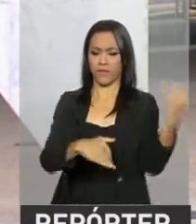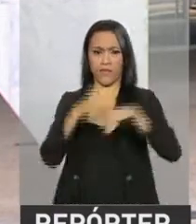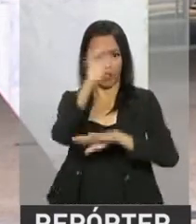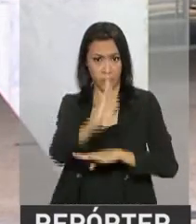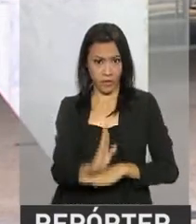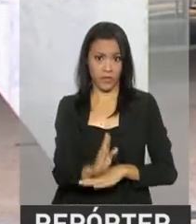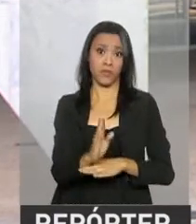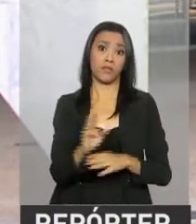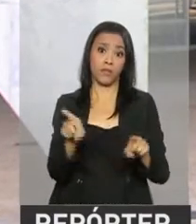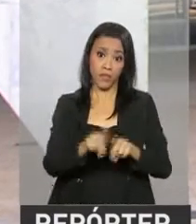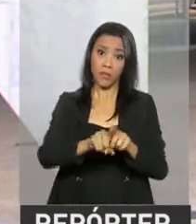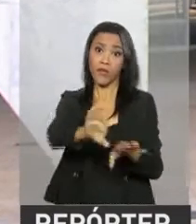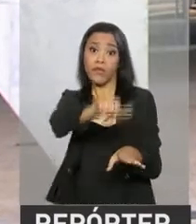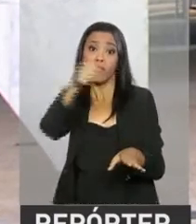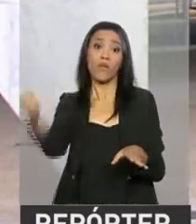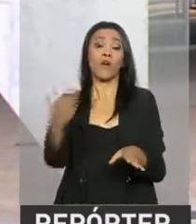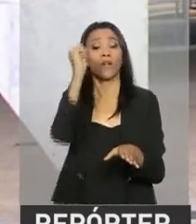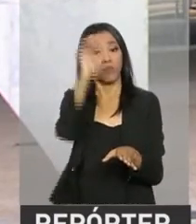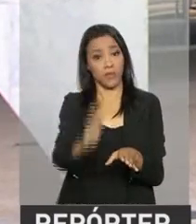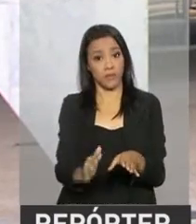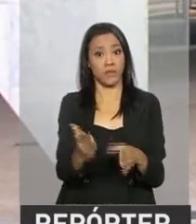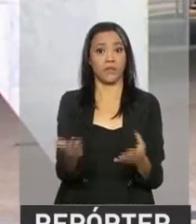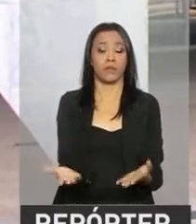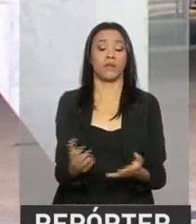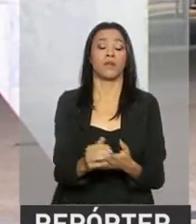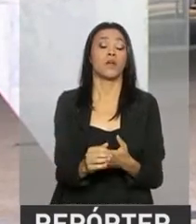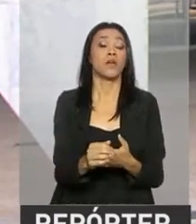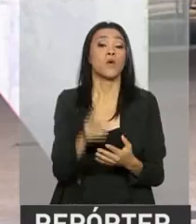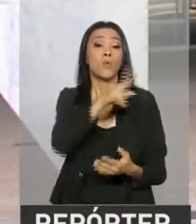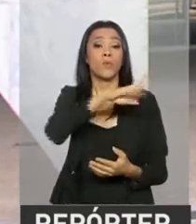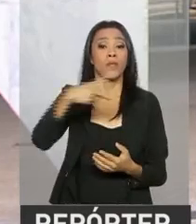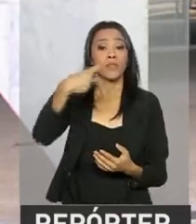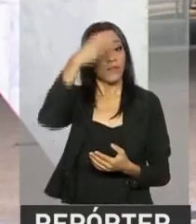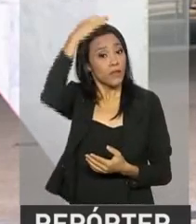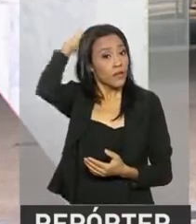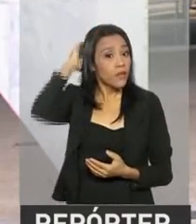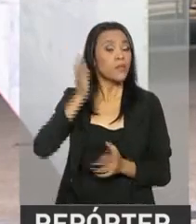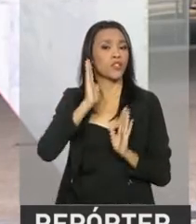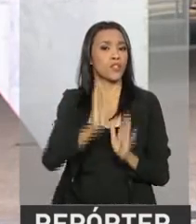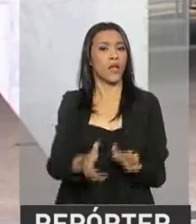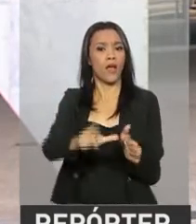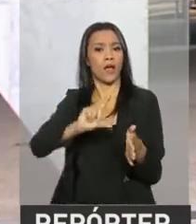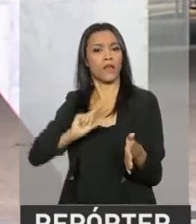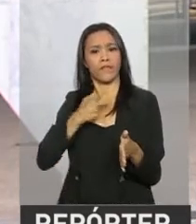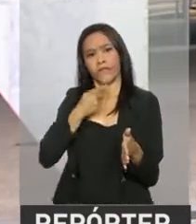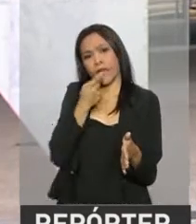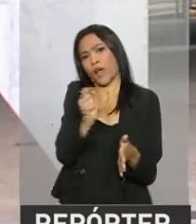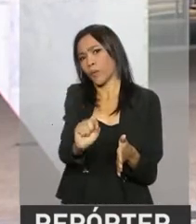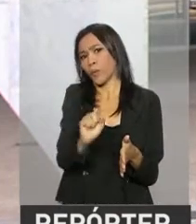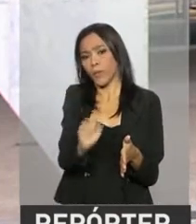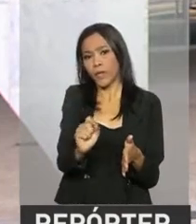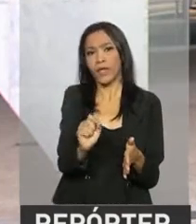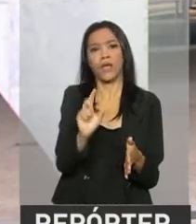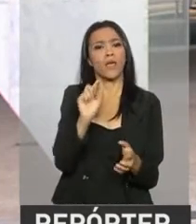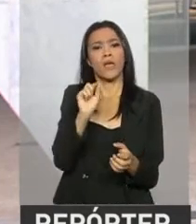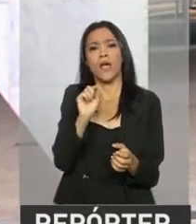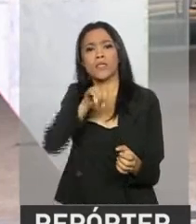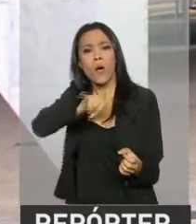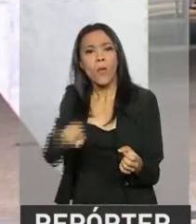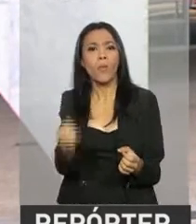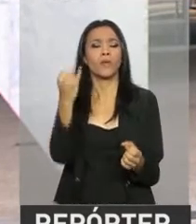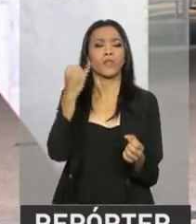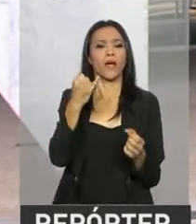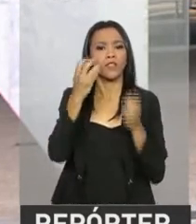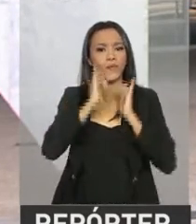privados estrangeiros. Inclusive, o presidente Michel Temer, que já havia apresentado uma prévia dessas